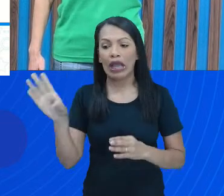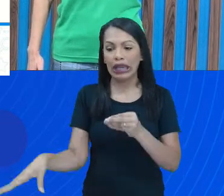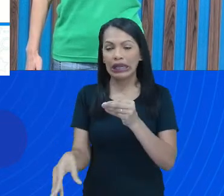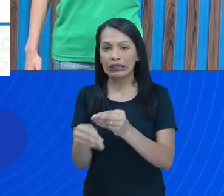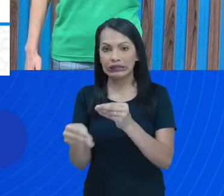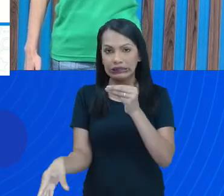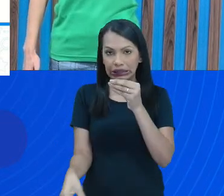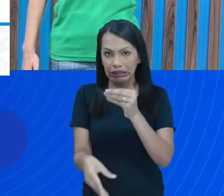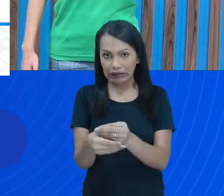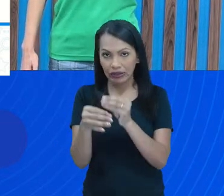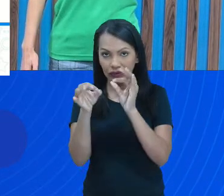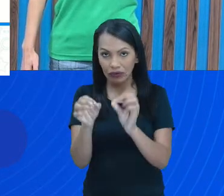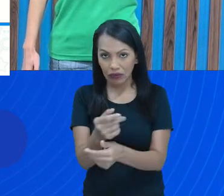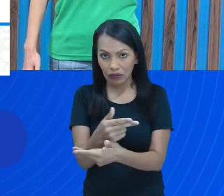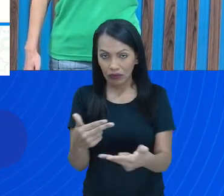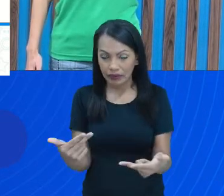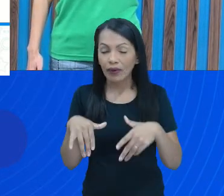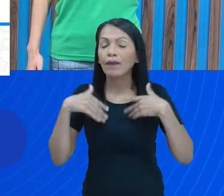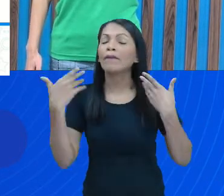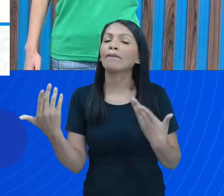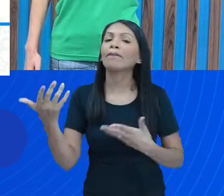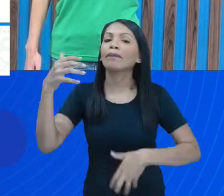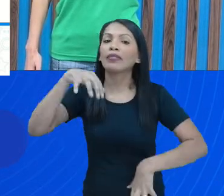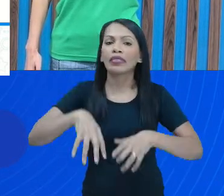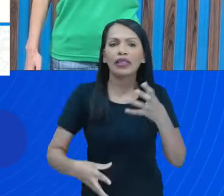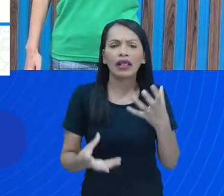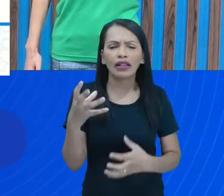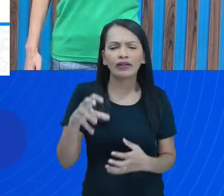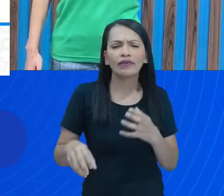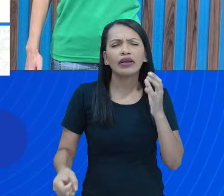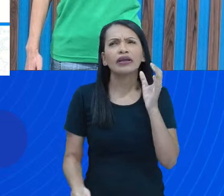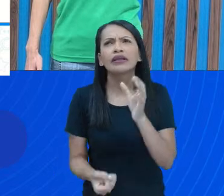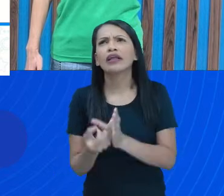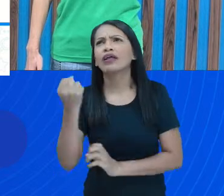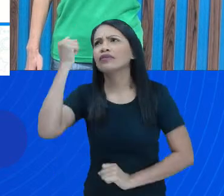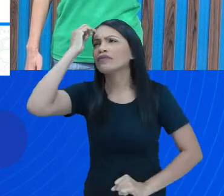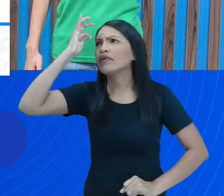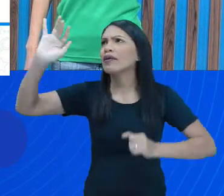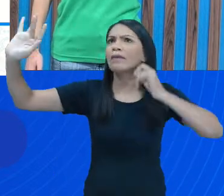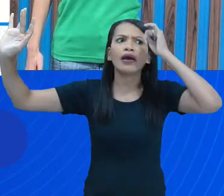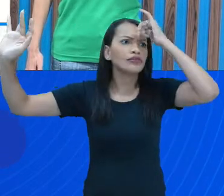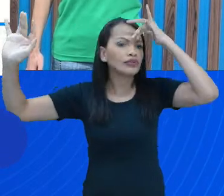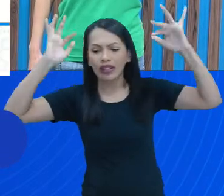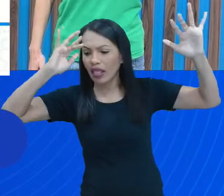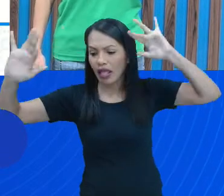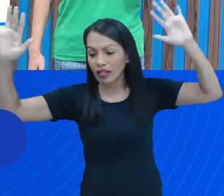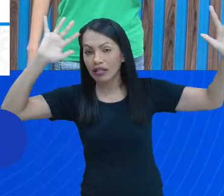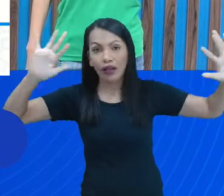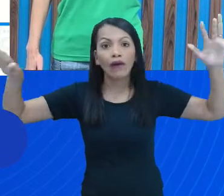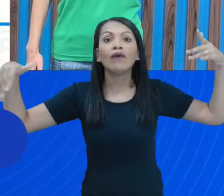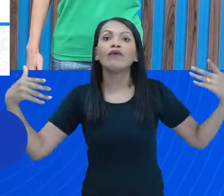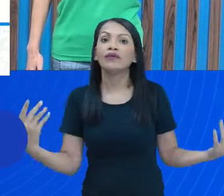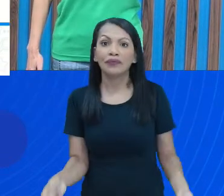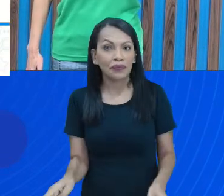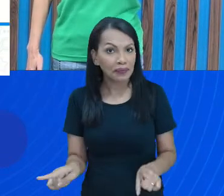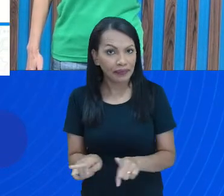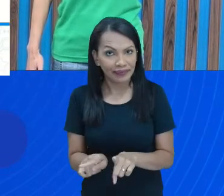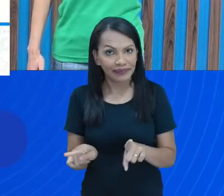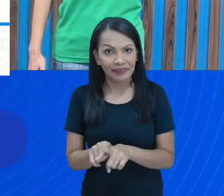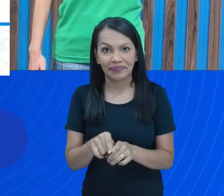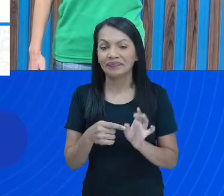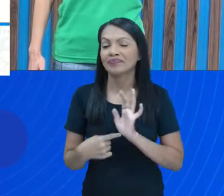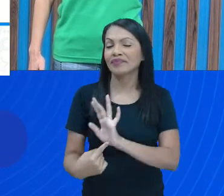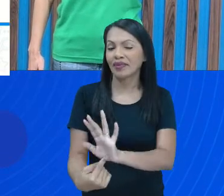foram criadas a partir da imaginação de um povo, tá? E foram